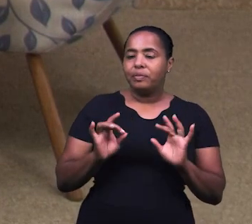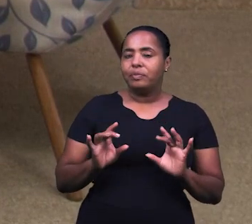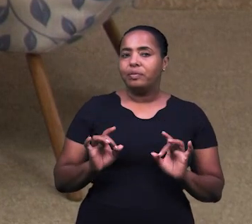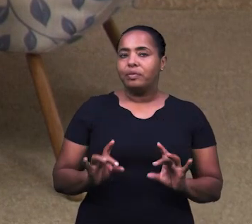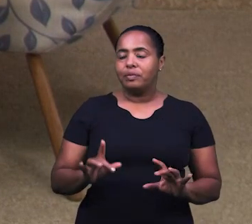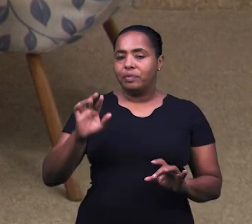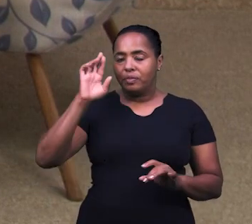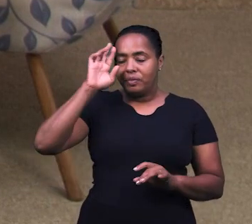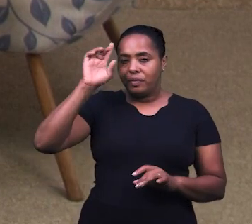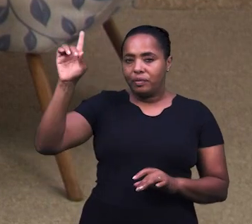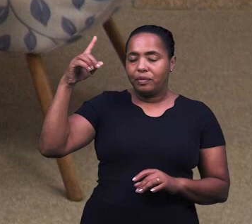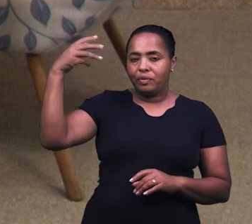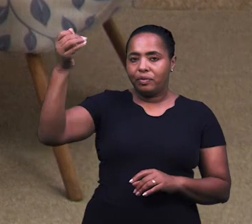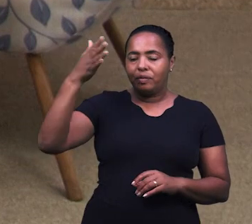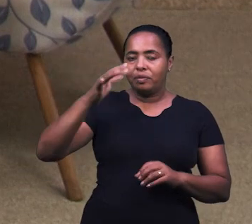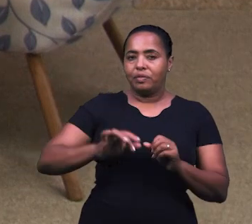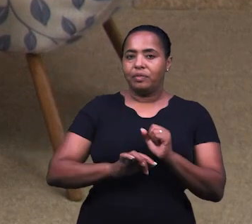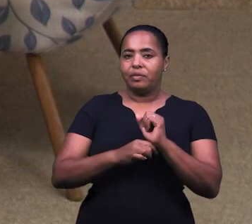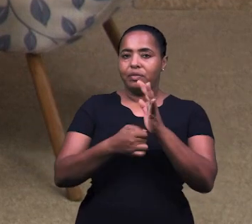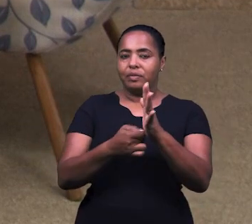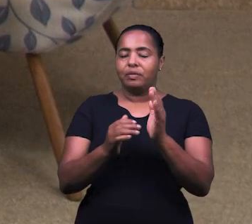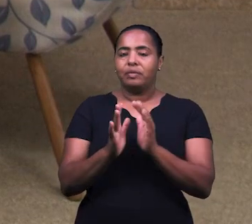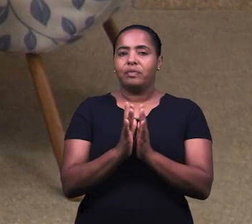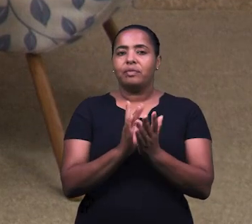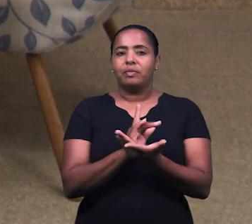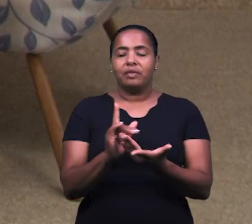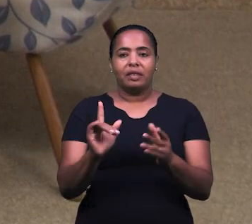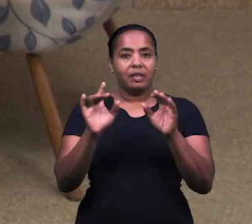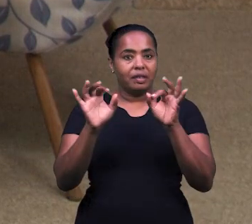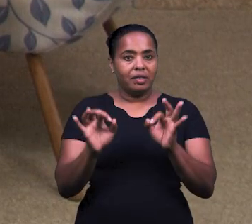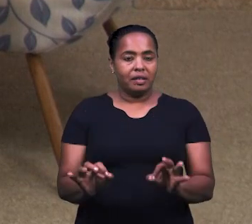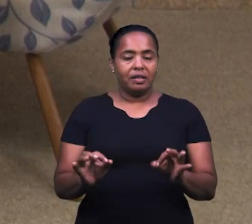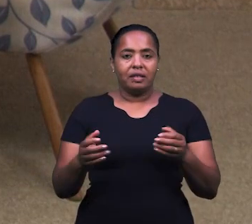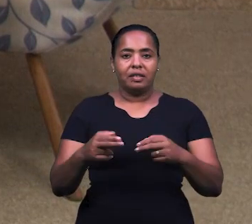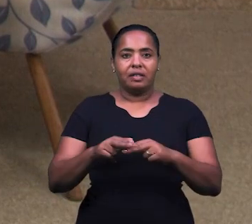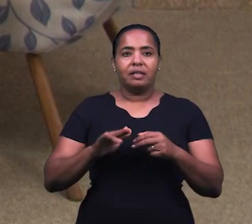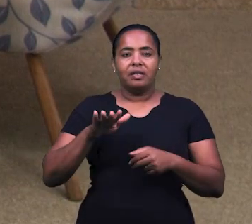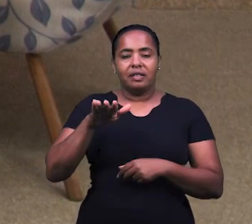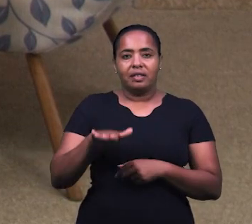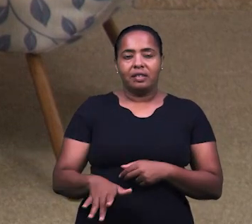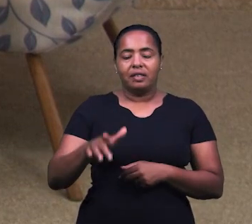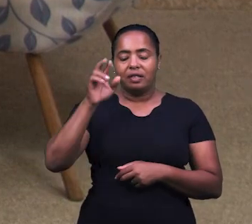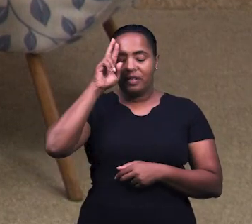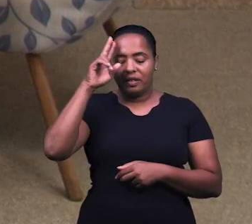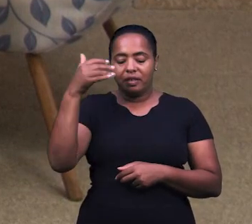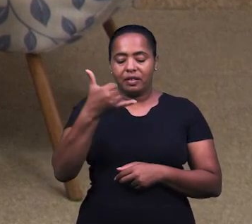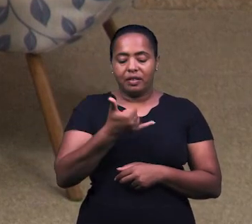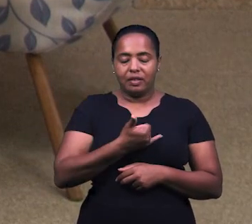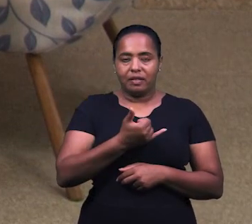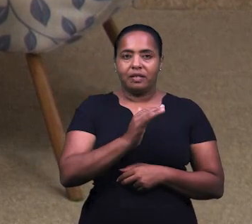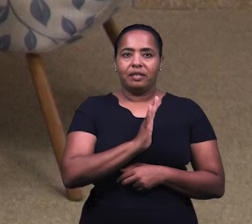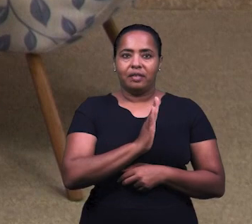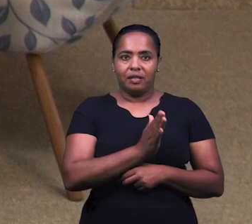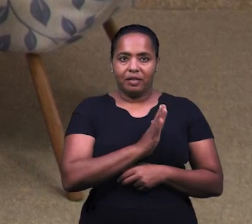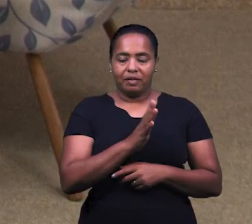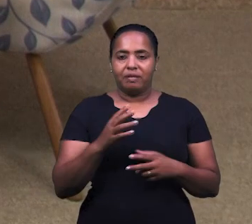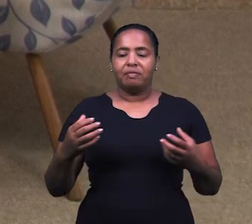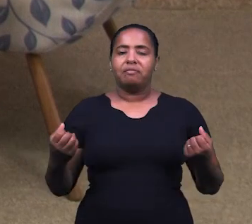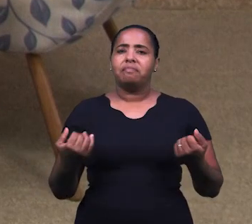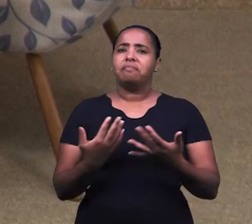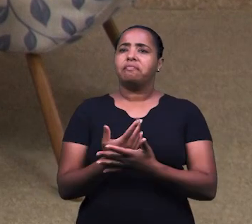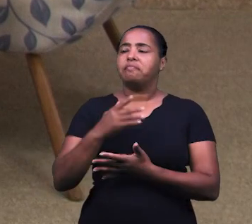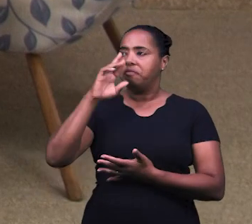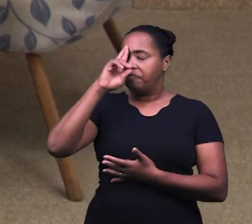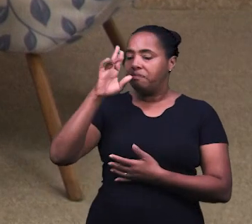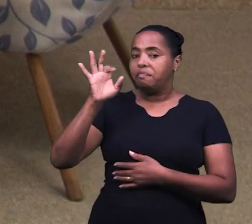em que Deus ele tem revelado os mistérios na sua palavra. E certamente nesta tarde você vai falar muito aos nossos corações.